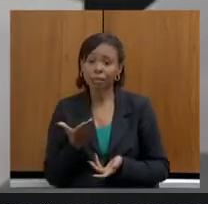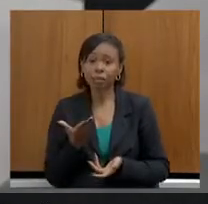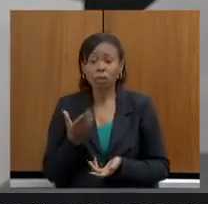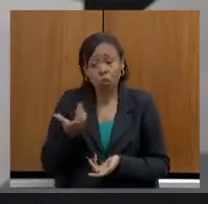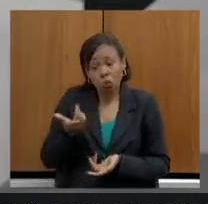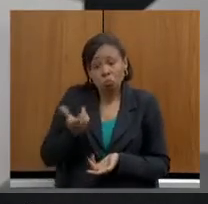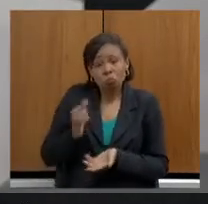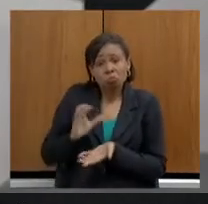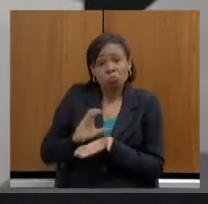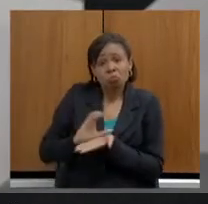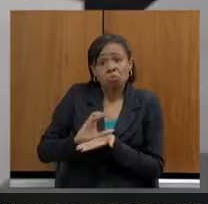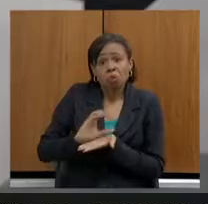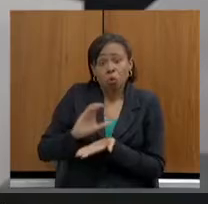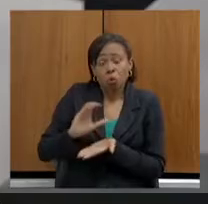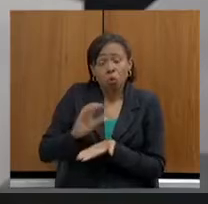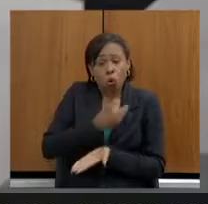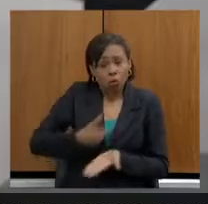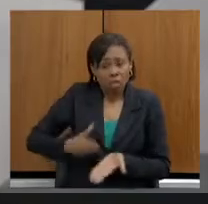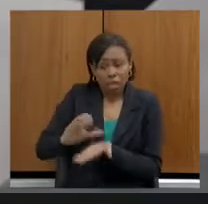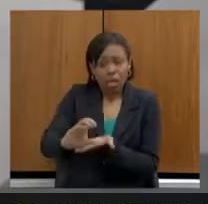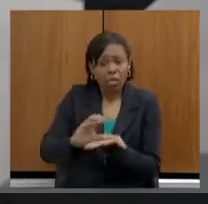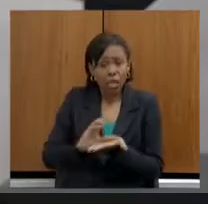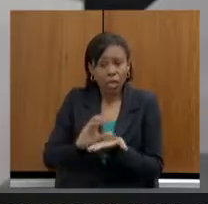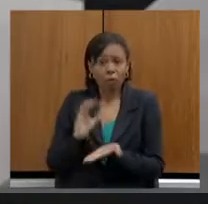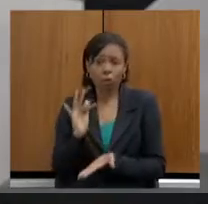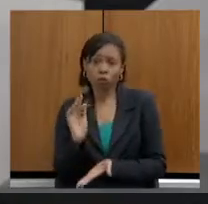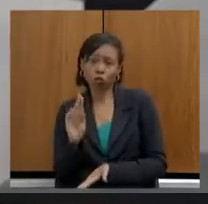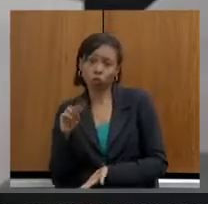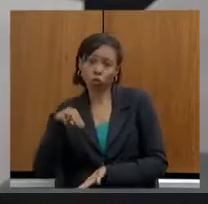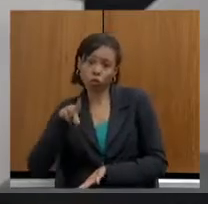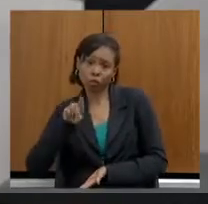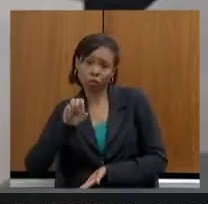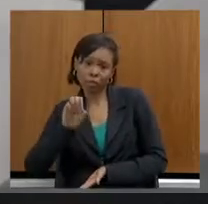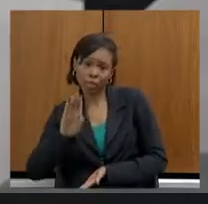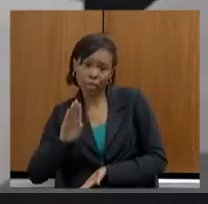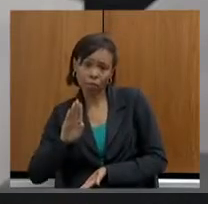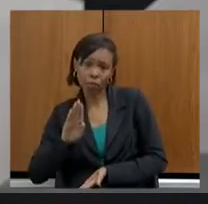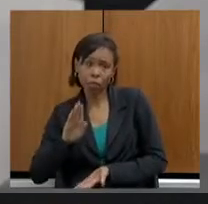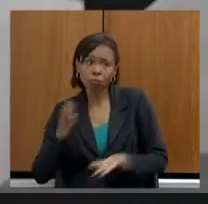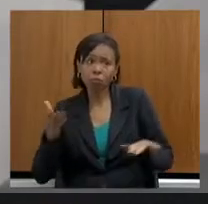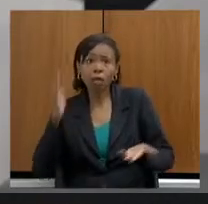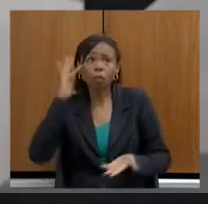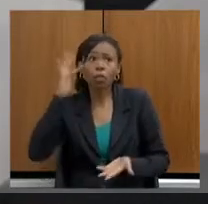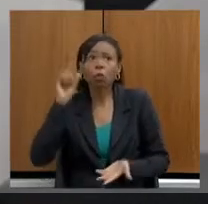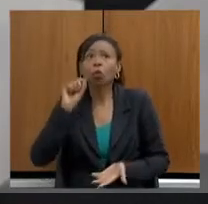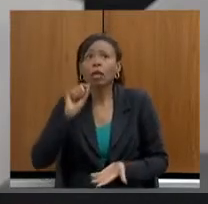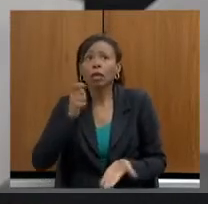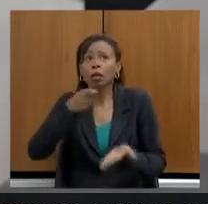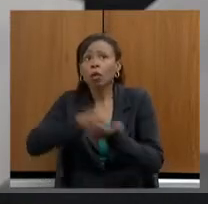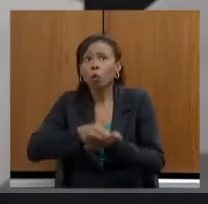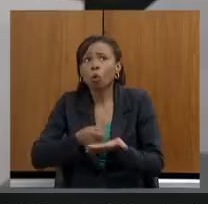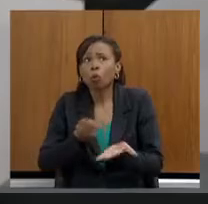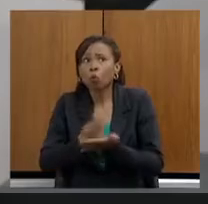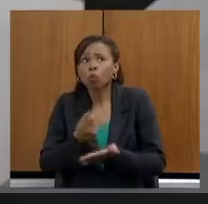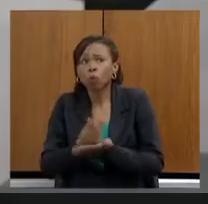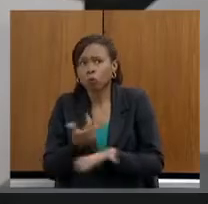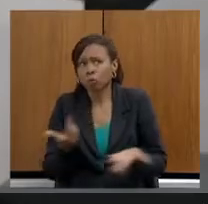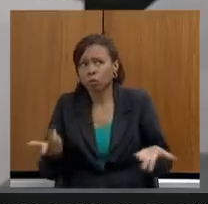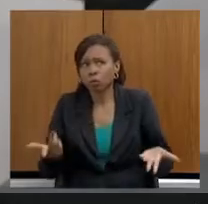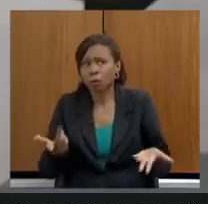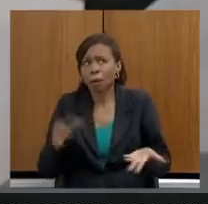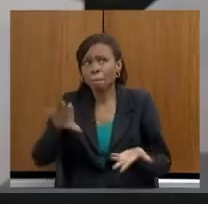e compra vocês quiserem imaginar que o estado cumpra o estado compra com esse dinheiro ou seja ele pega o dinheiro da educação